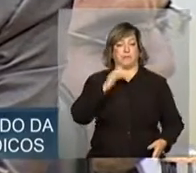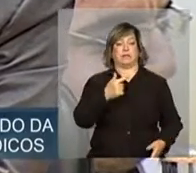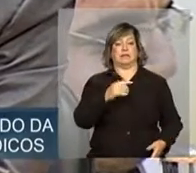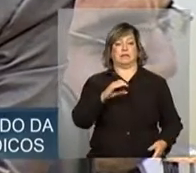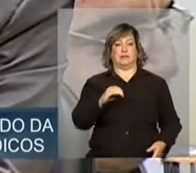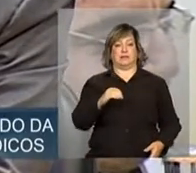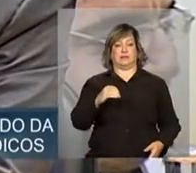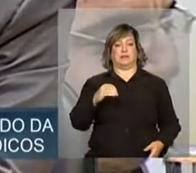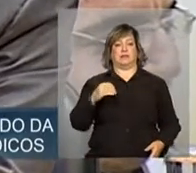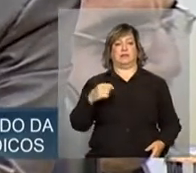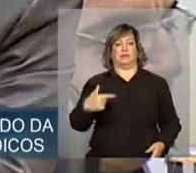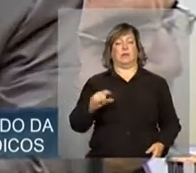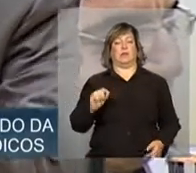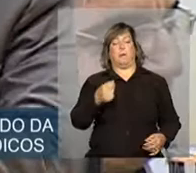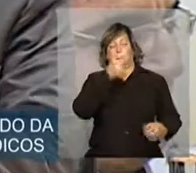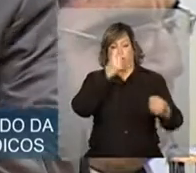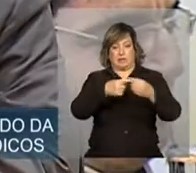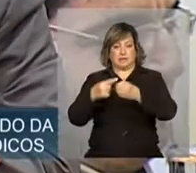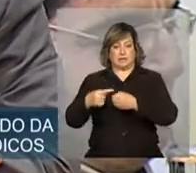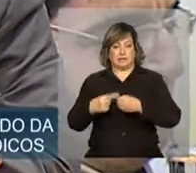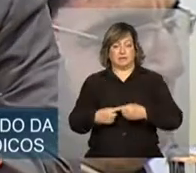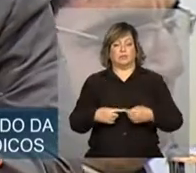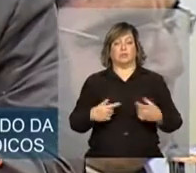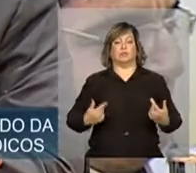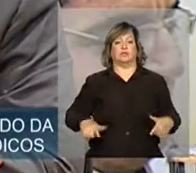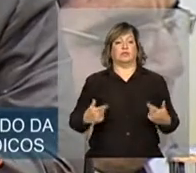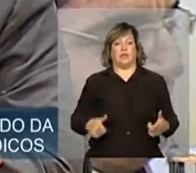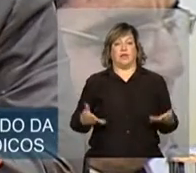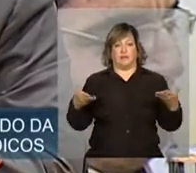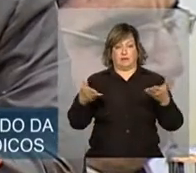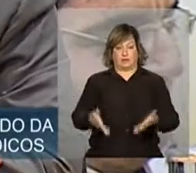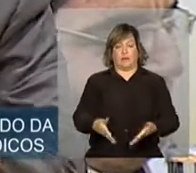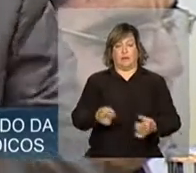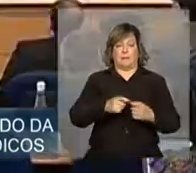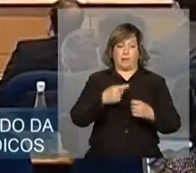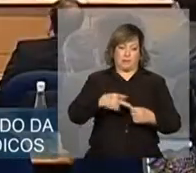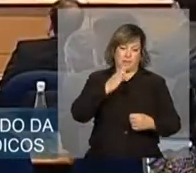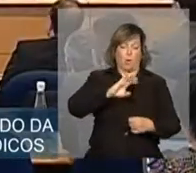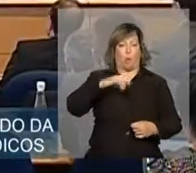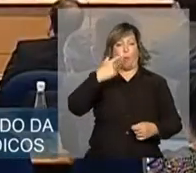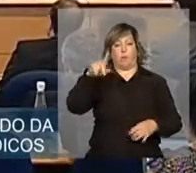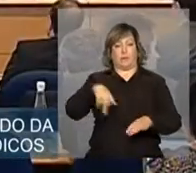tiveram qualquer escolha por médico brasileiro ou médico estrangeiro